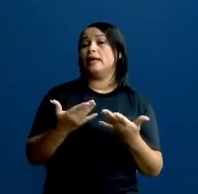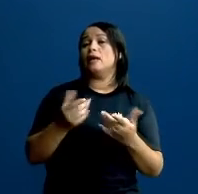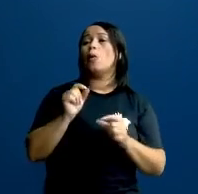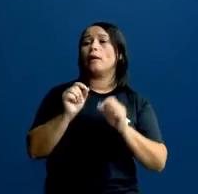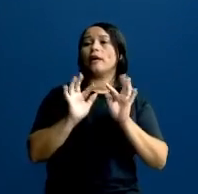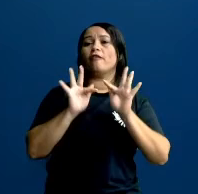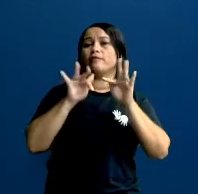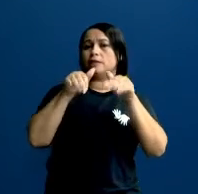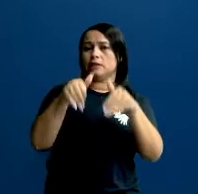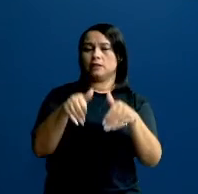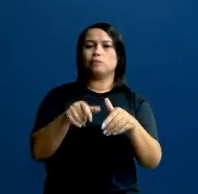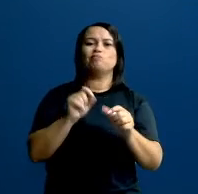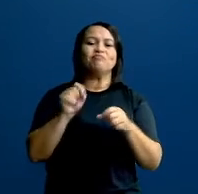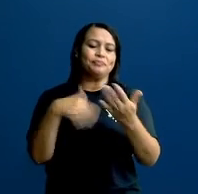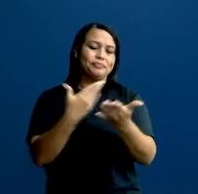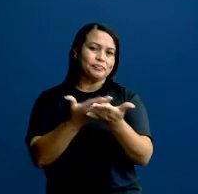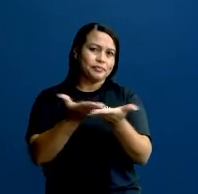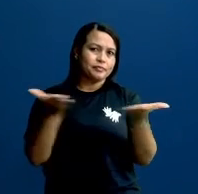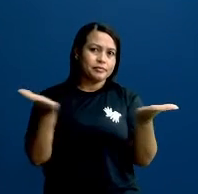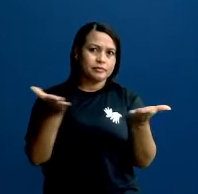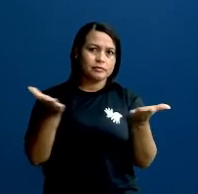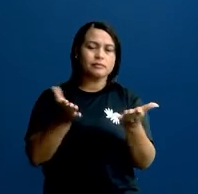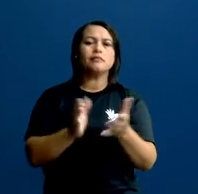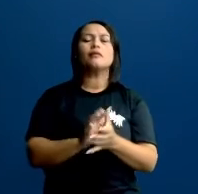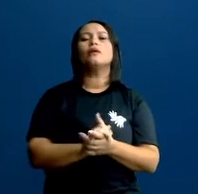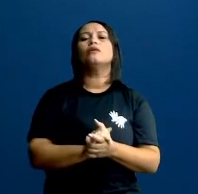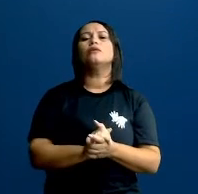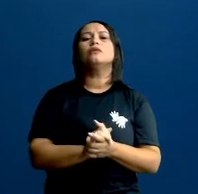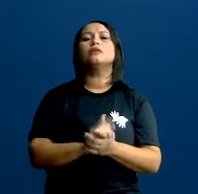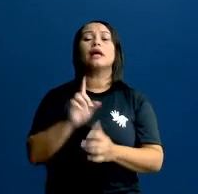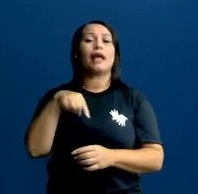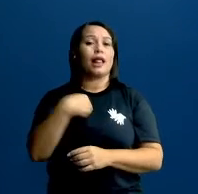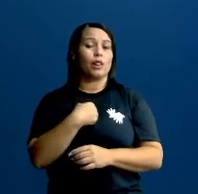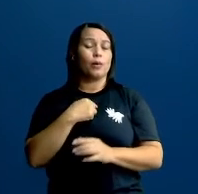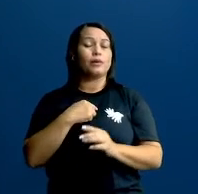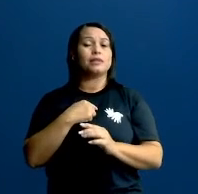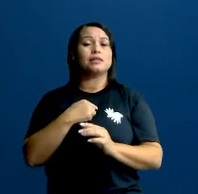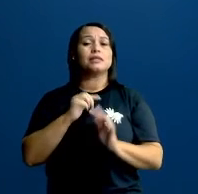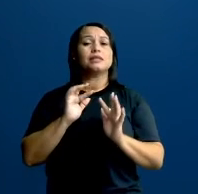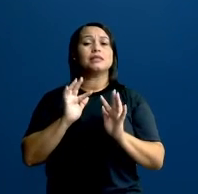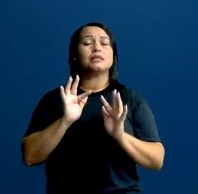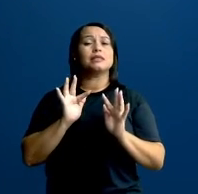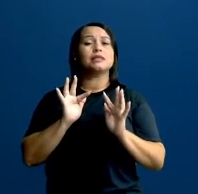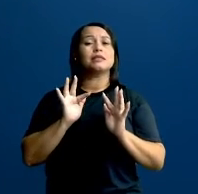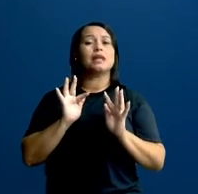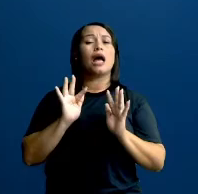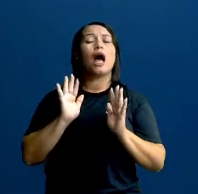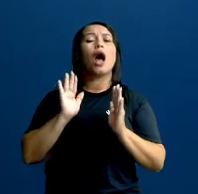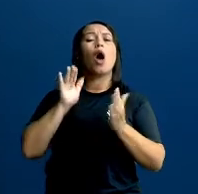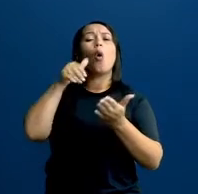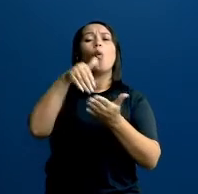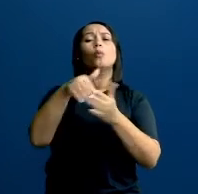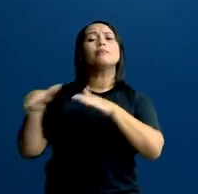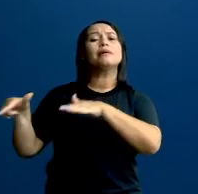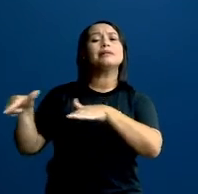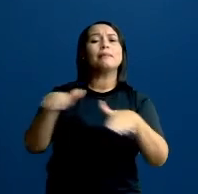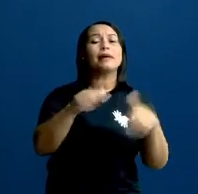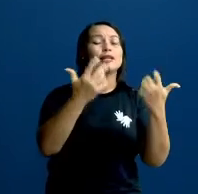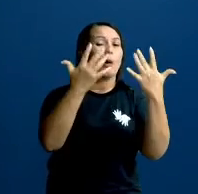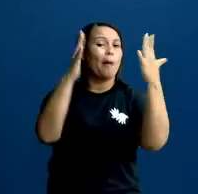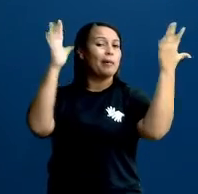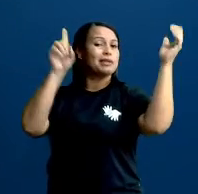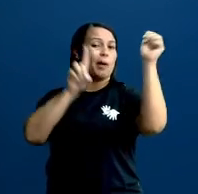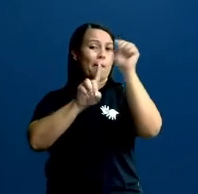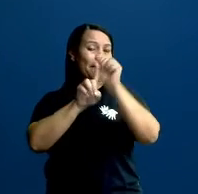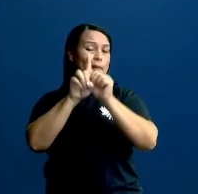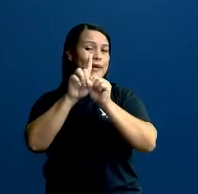eu finalizo, né, a aula de hoje, que é a nossa última semana, né, de comemoração ao